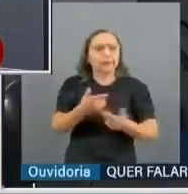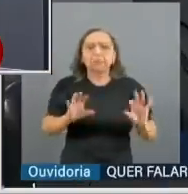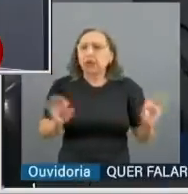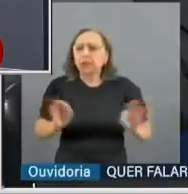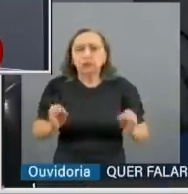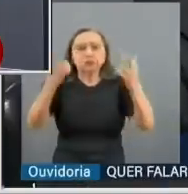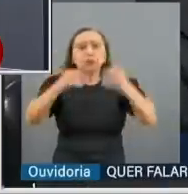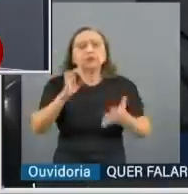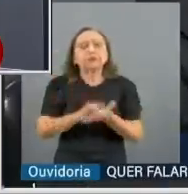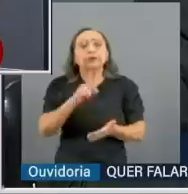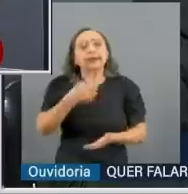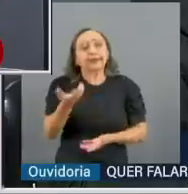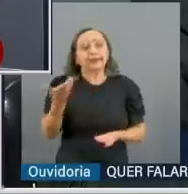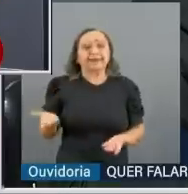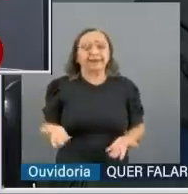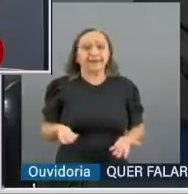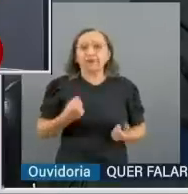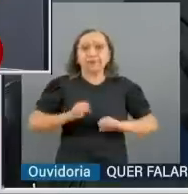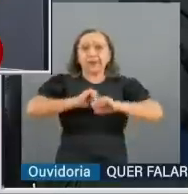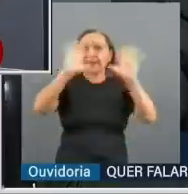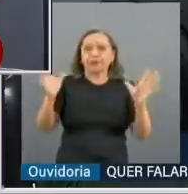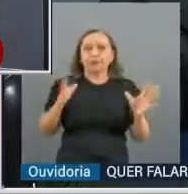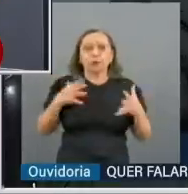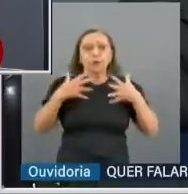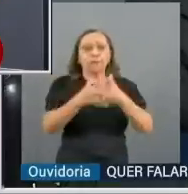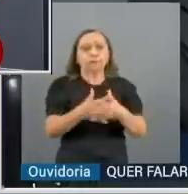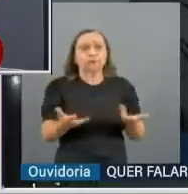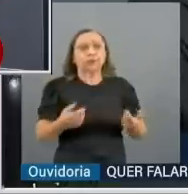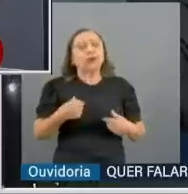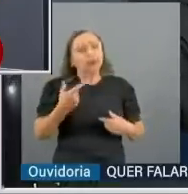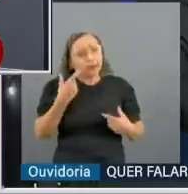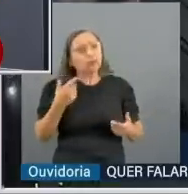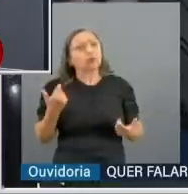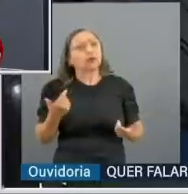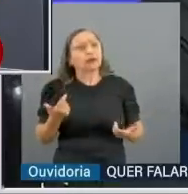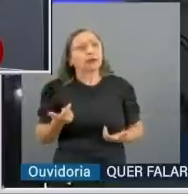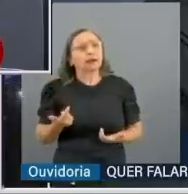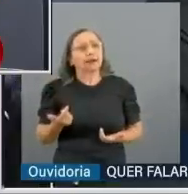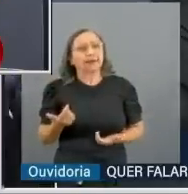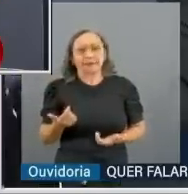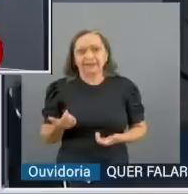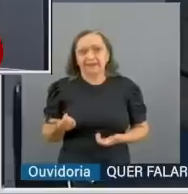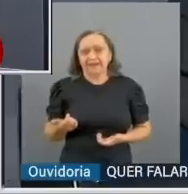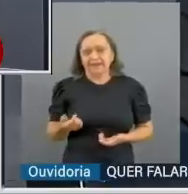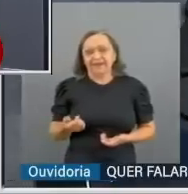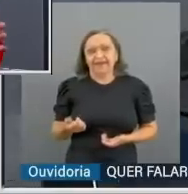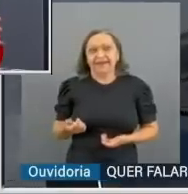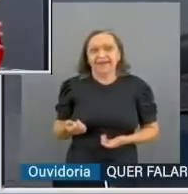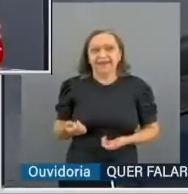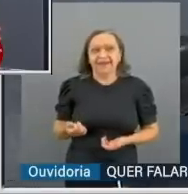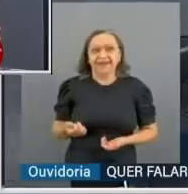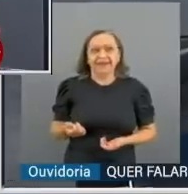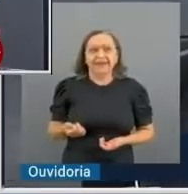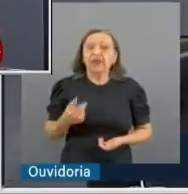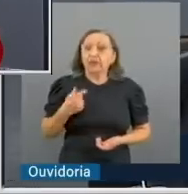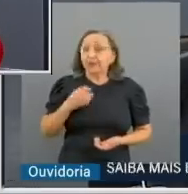ou na CPI da pandemia, em que várias pessoas usaram desta mesma prerrogativa. Foi lá